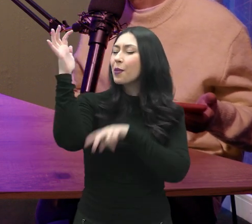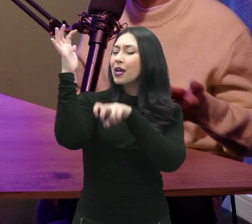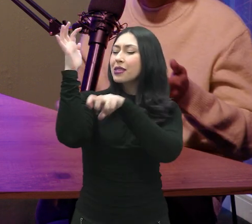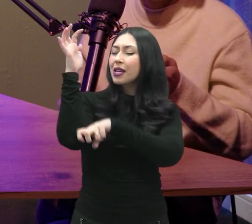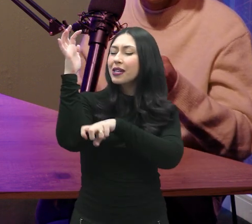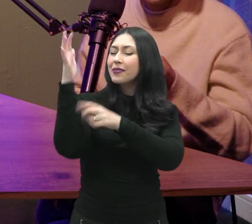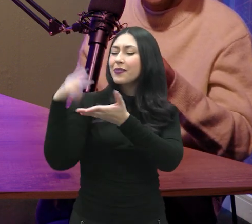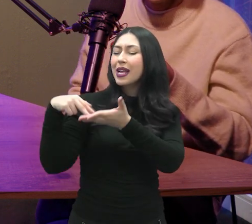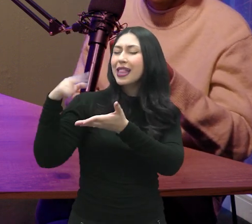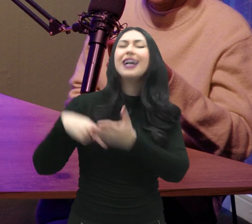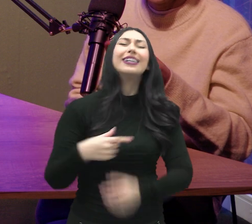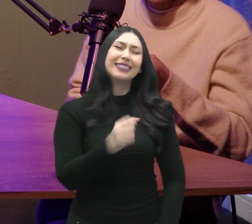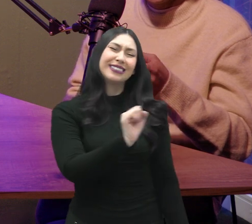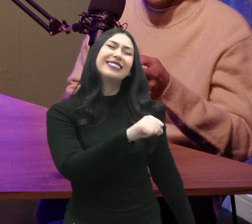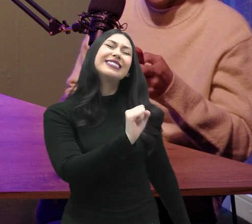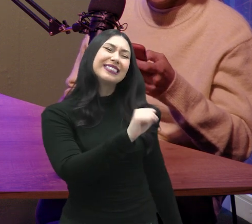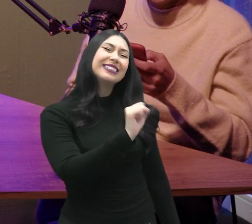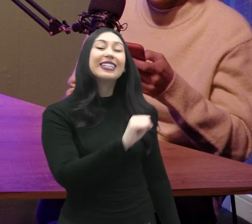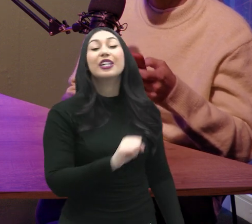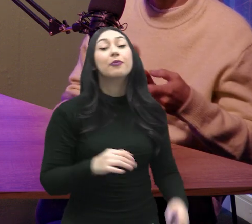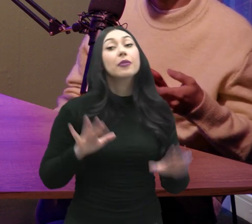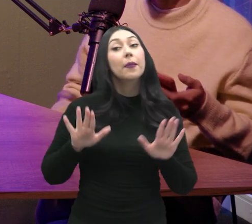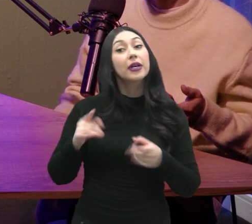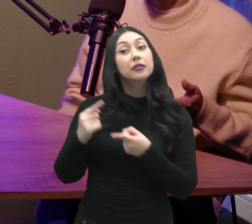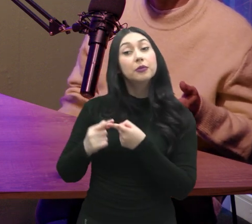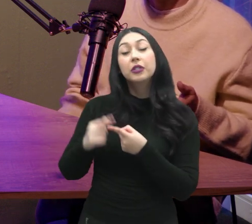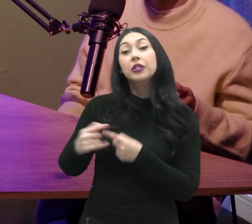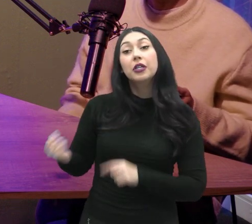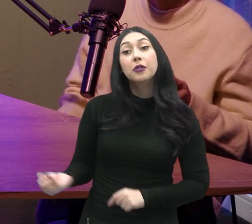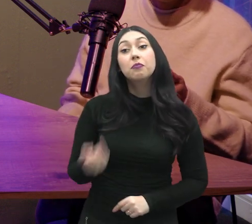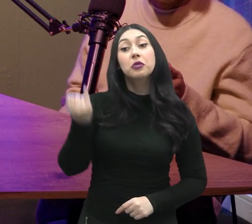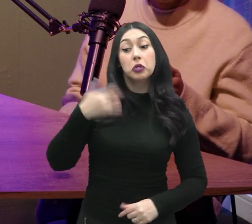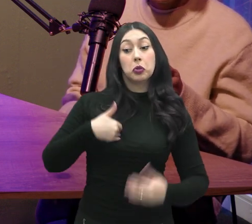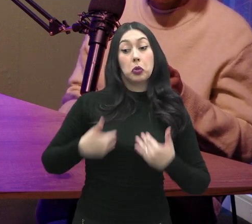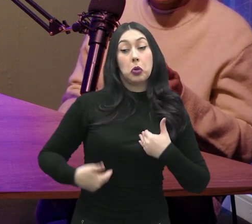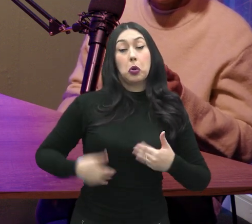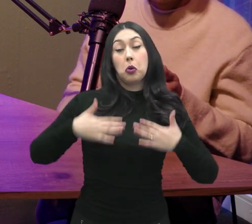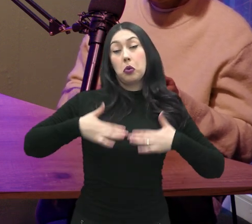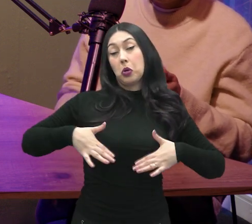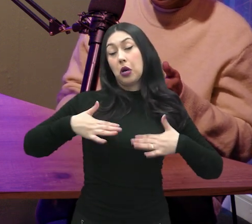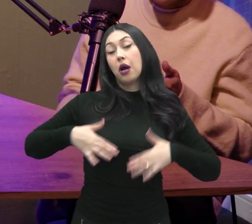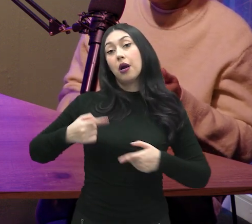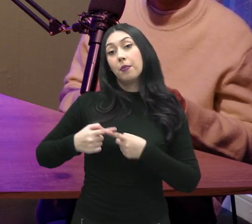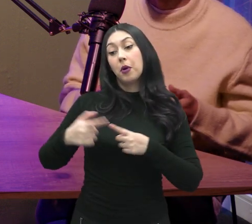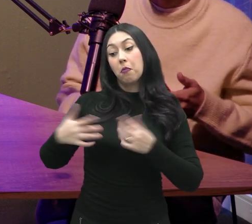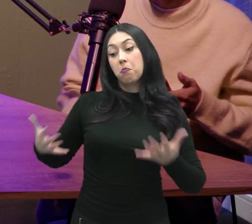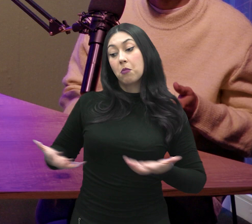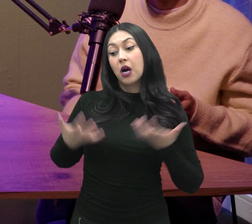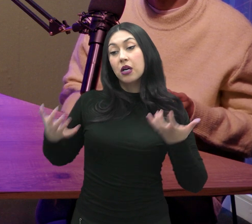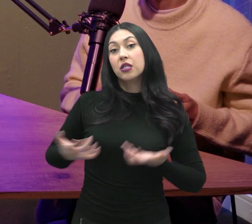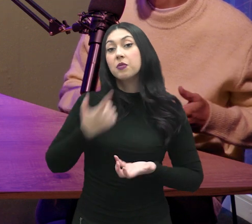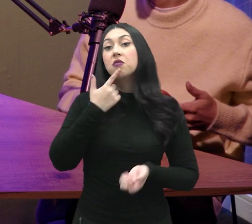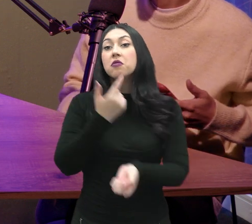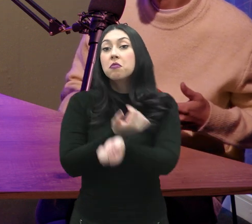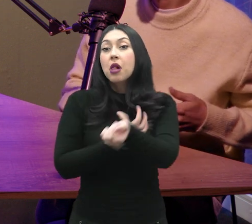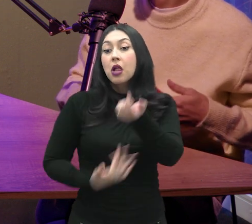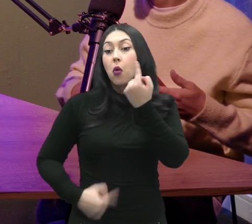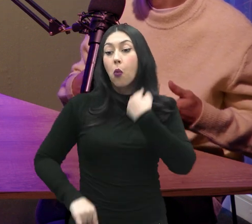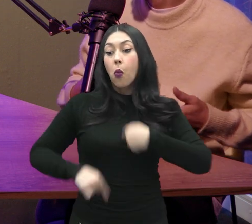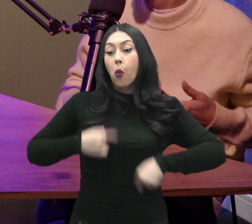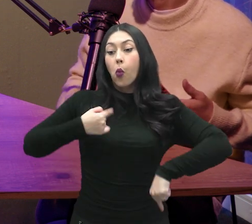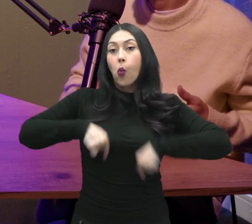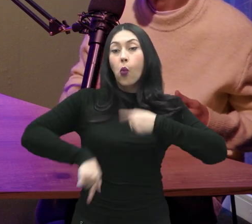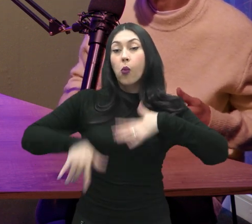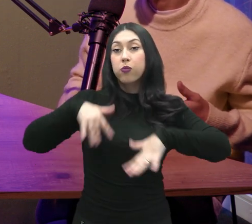de árvore. Ah, eu faço isso. Por que isso é importante, o descanso físico? Ele estimula a circulação, a flexibilidade, a